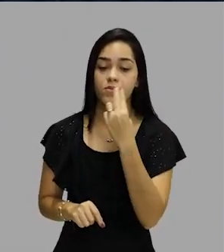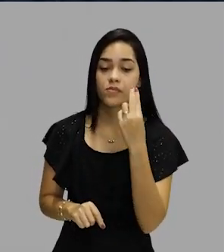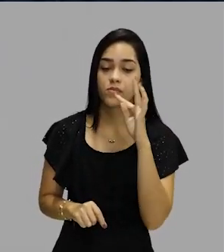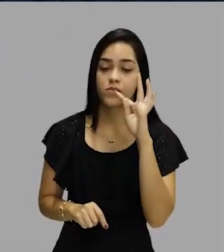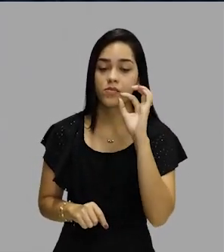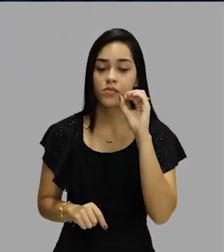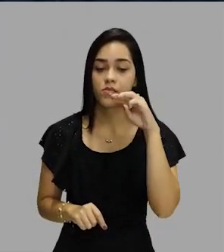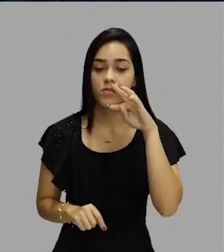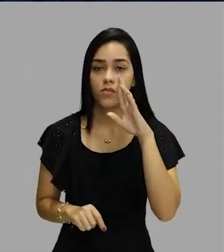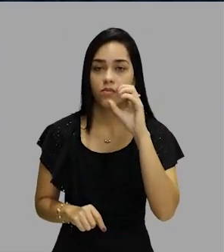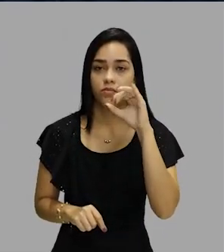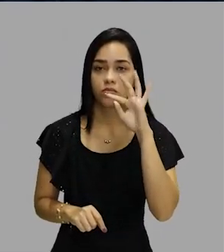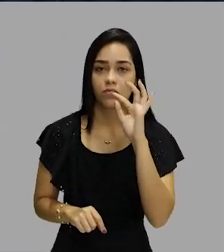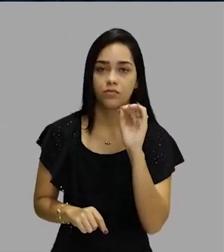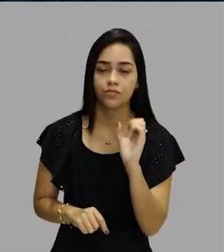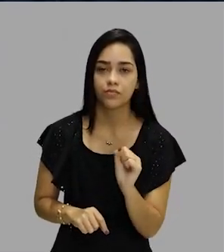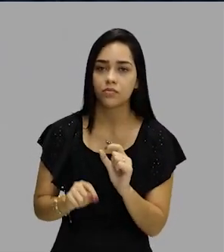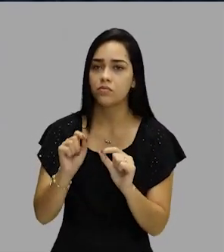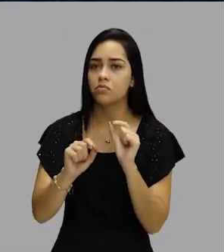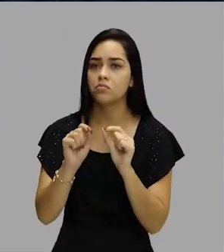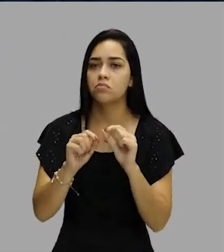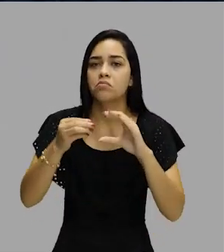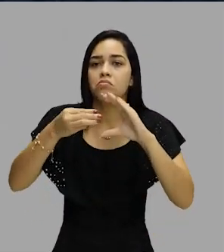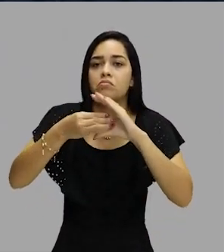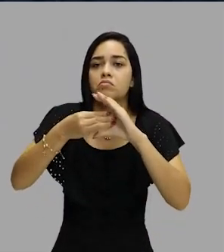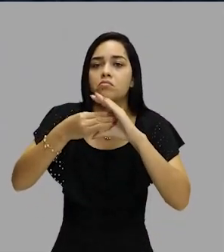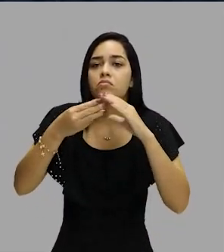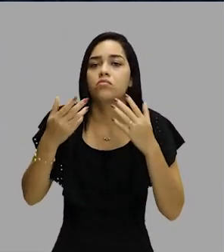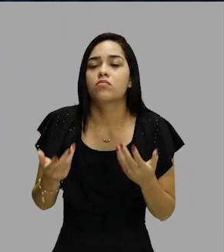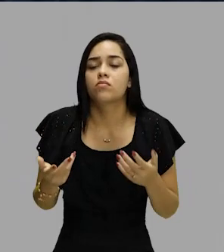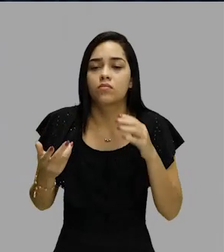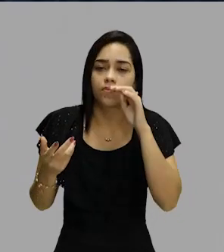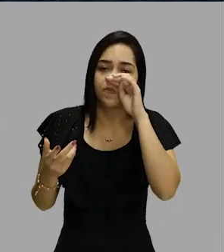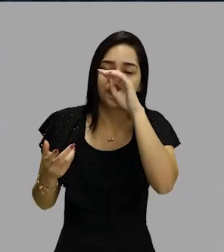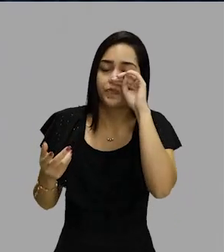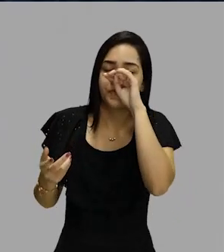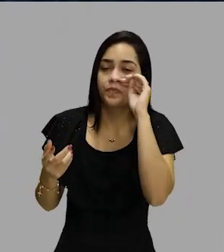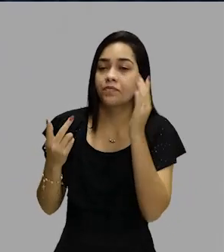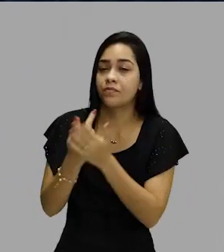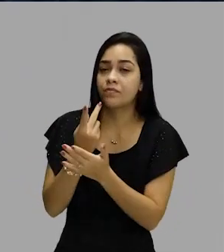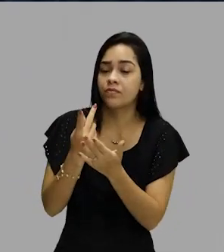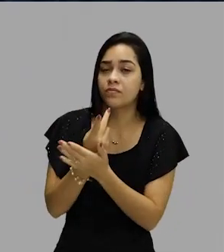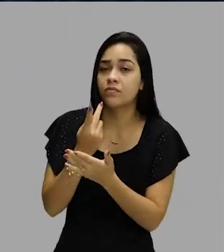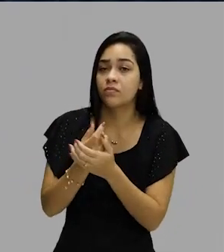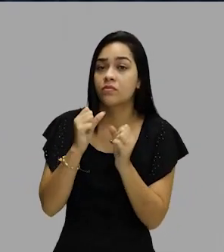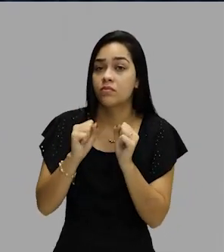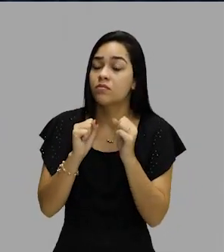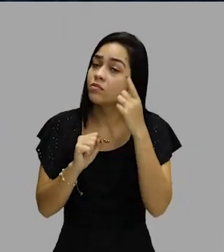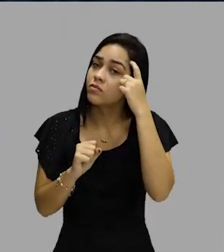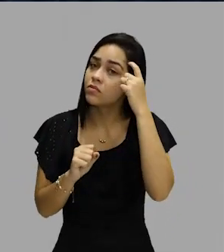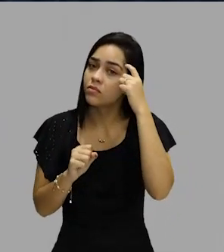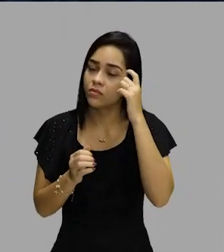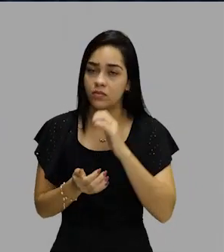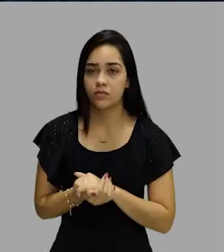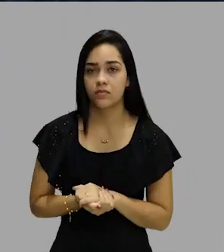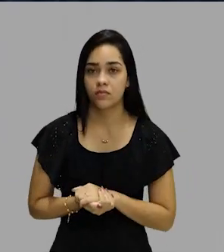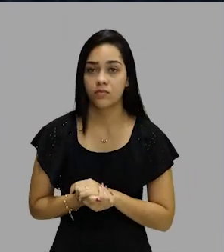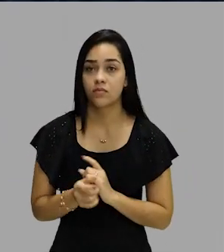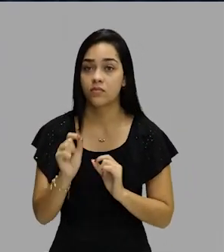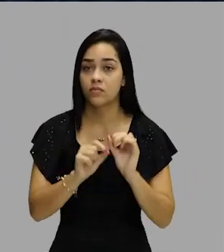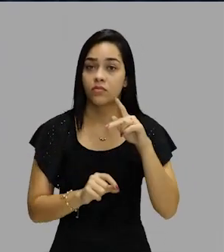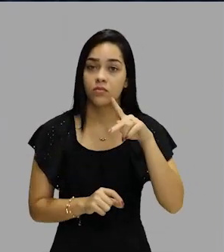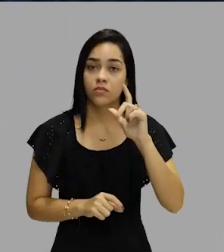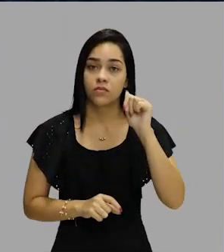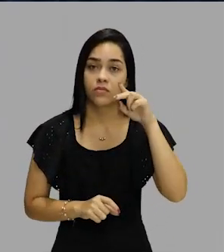não são células, como muitas pessoas, de maneira errônea, possam achar. Na verdade, as